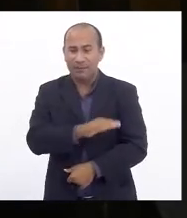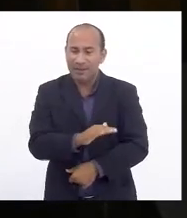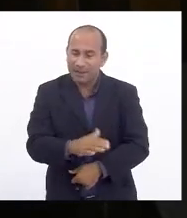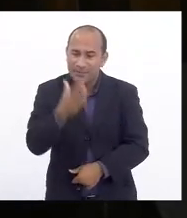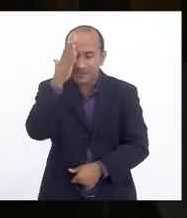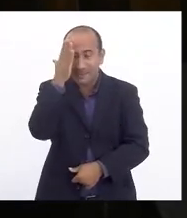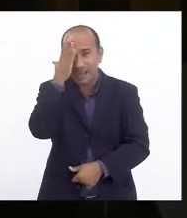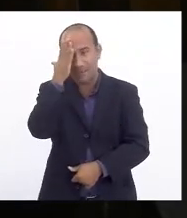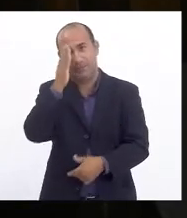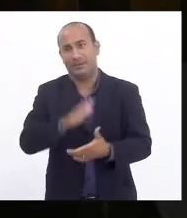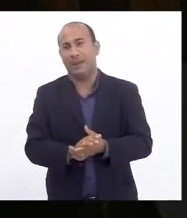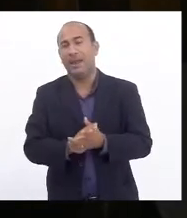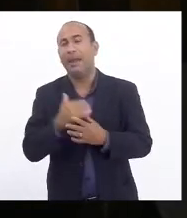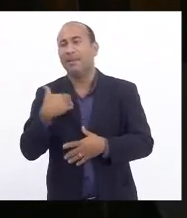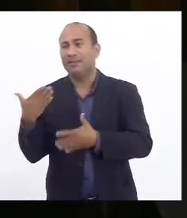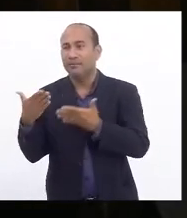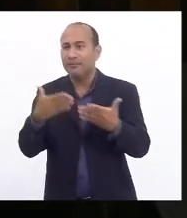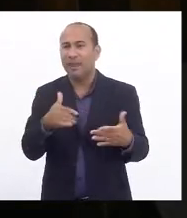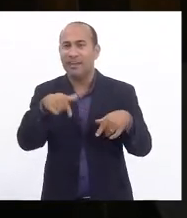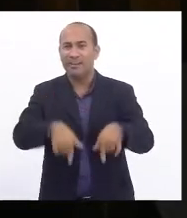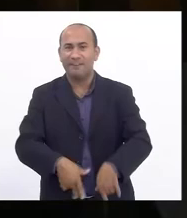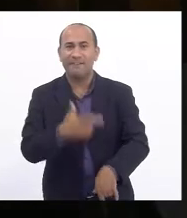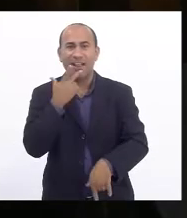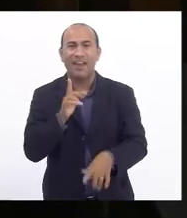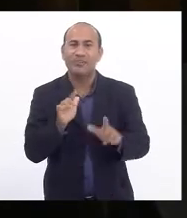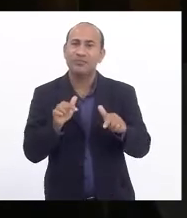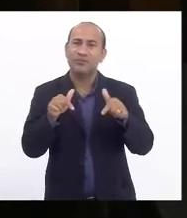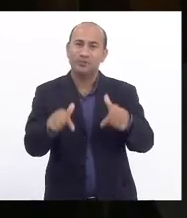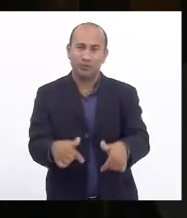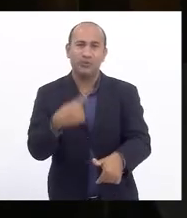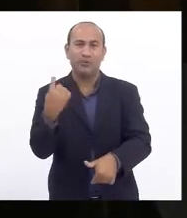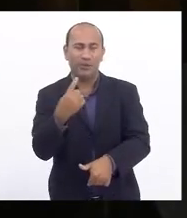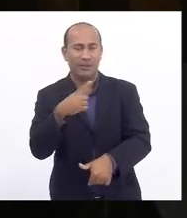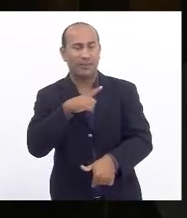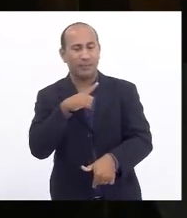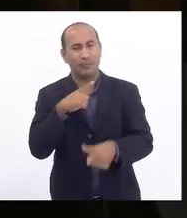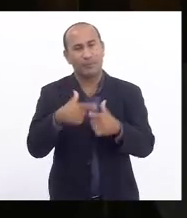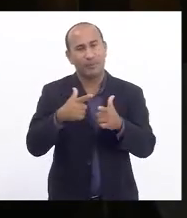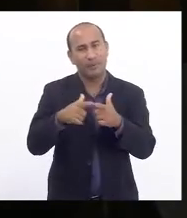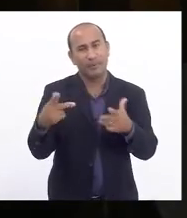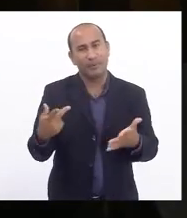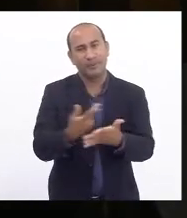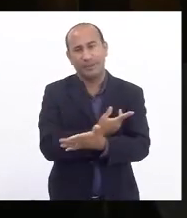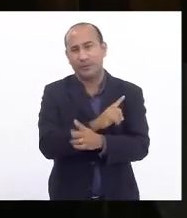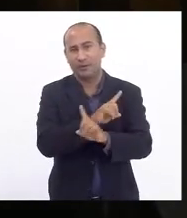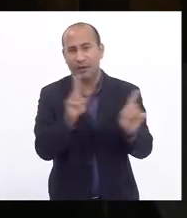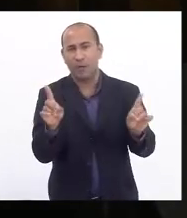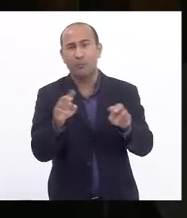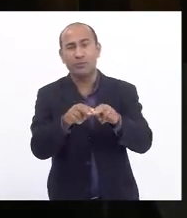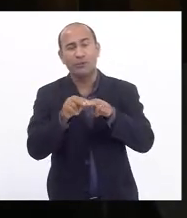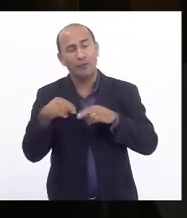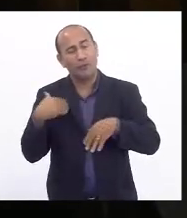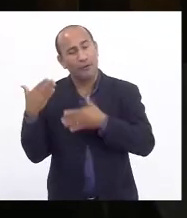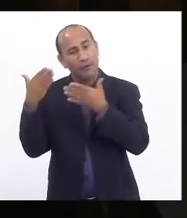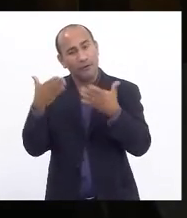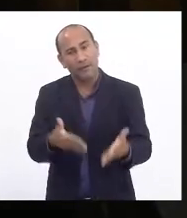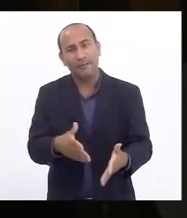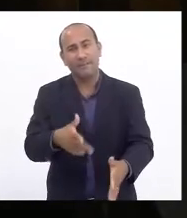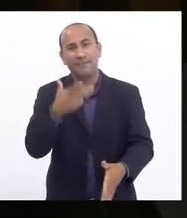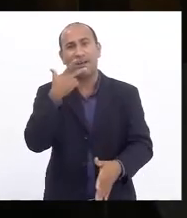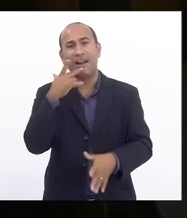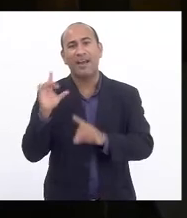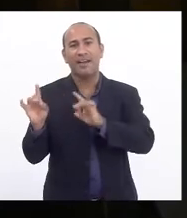mas eu não vim aqui só para falar sobre as atuações que a gente vem enfrentando e vêm colocando eu vim aqui para falar e